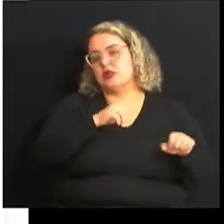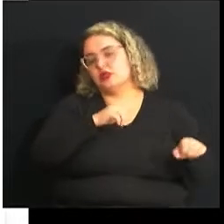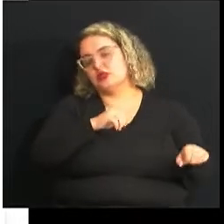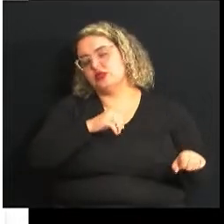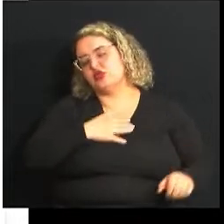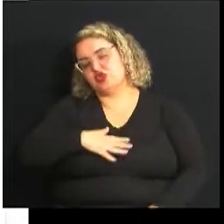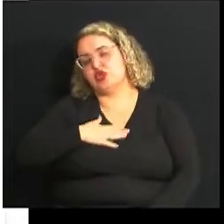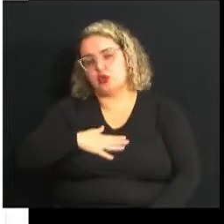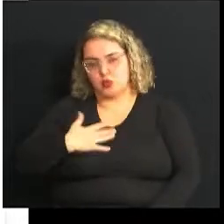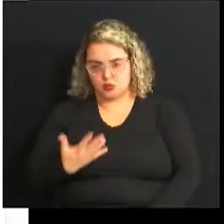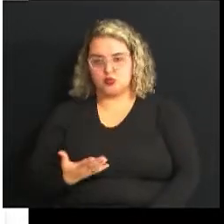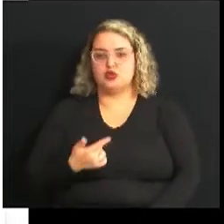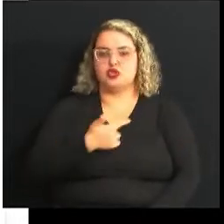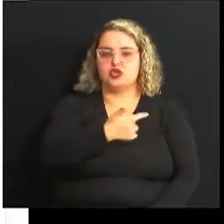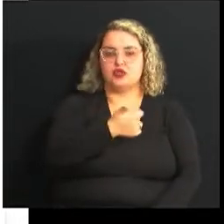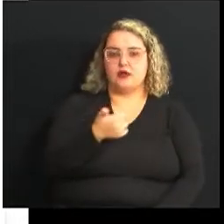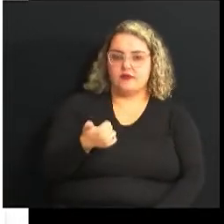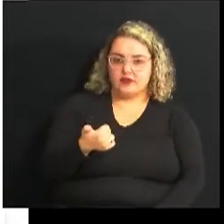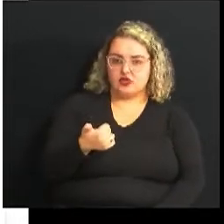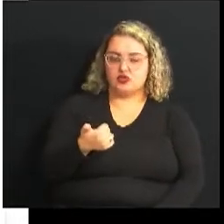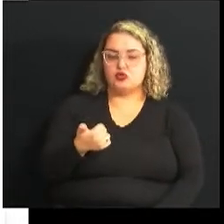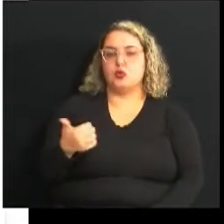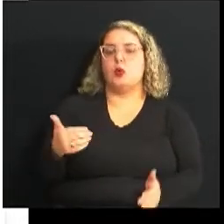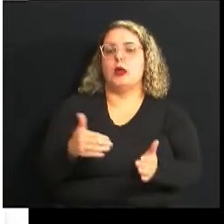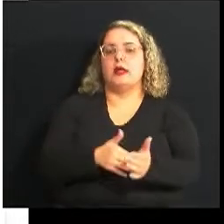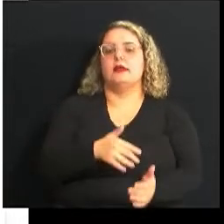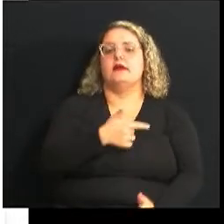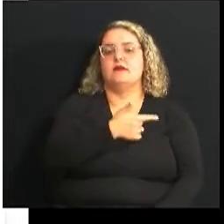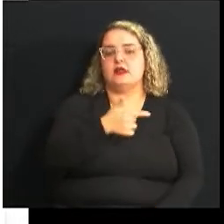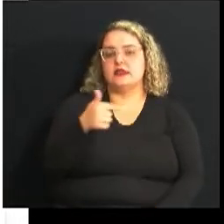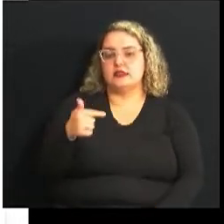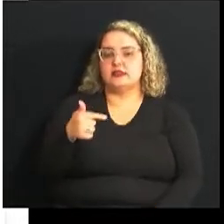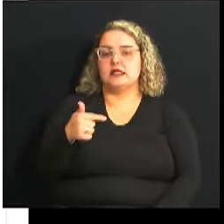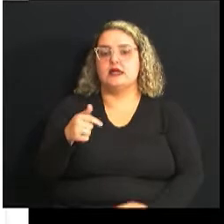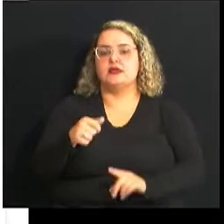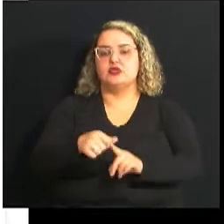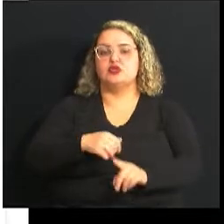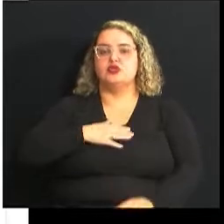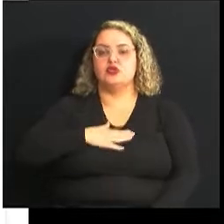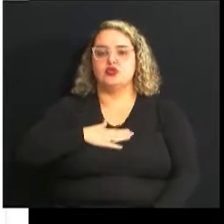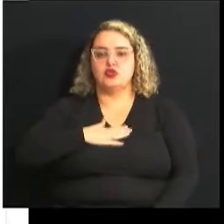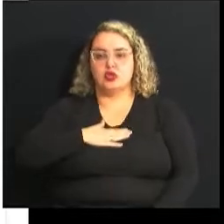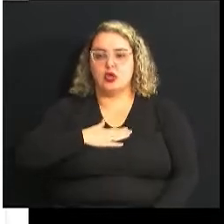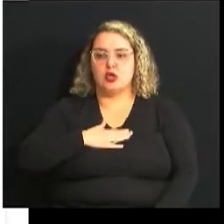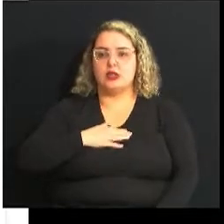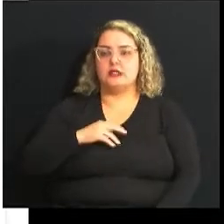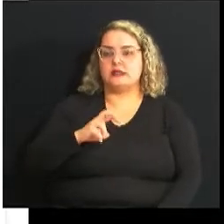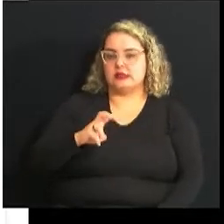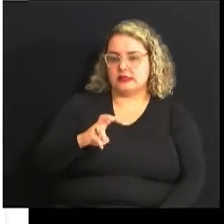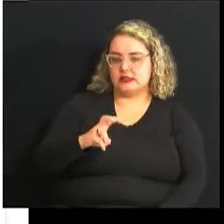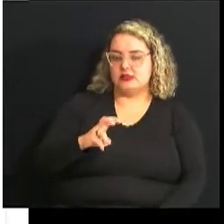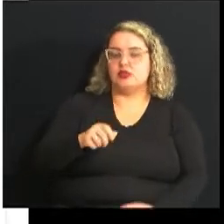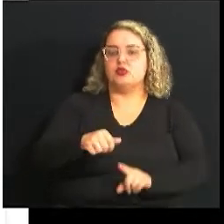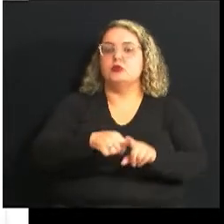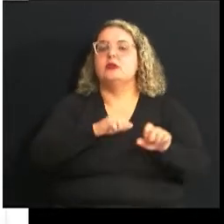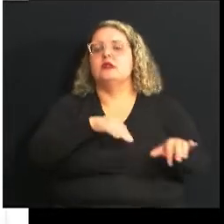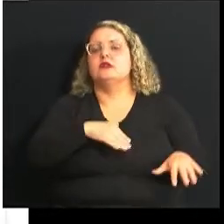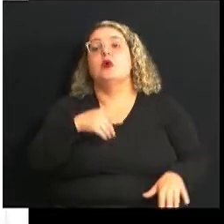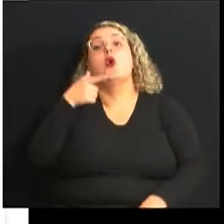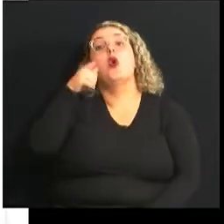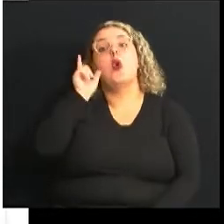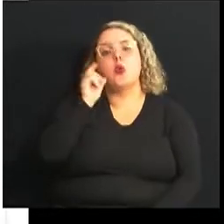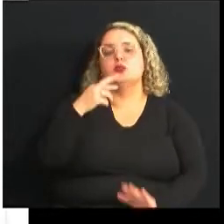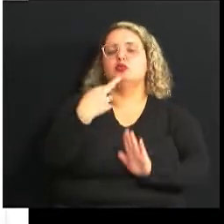que é de 21 a 27/8, na verdade, 5/9 foi o dia do relatório, que foi ontem, tá? Então,